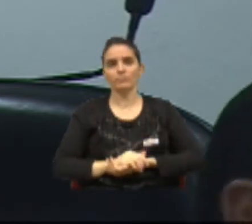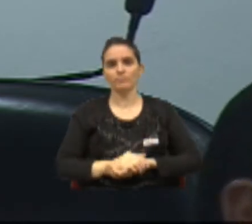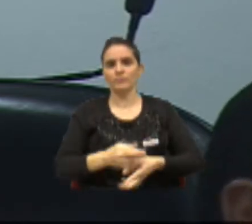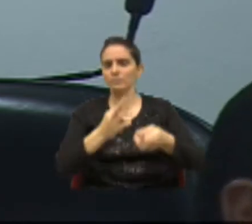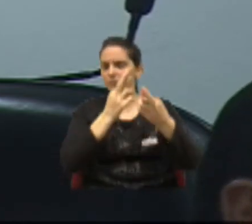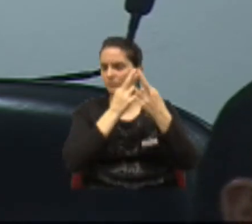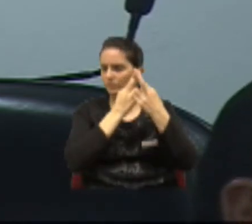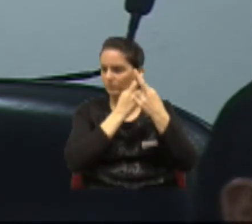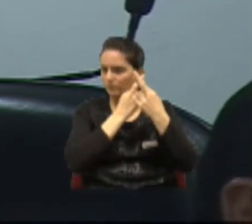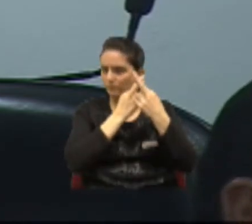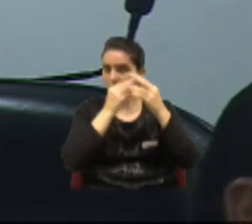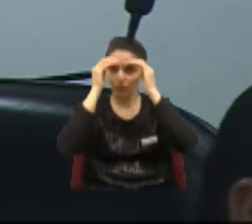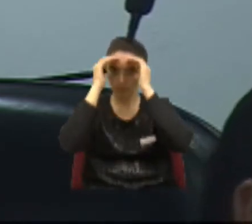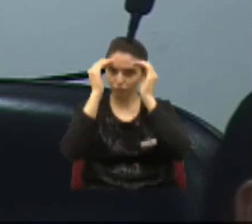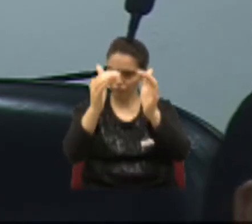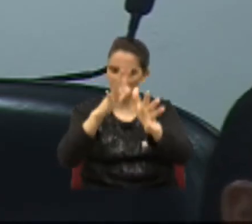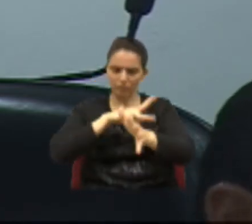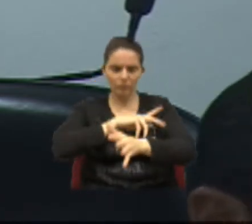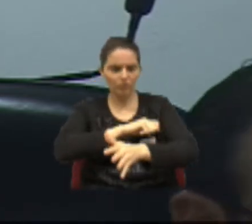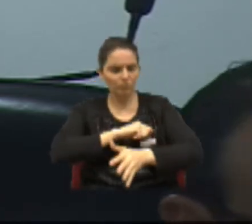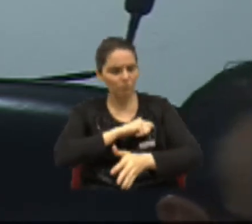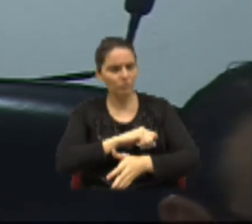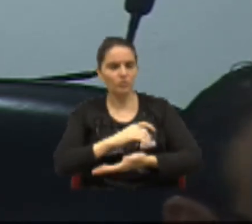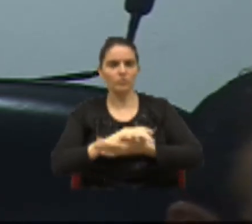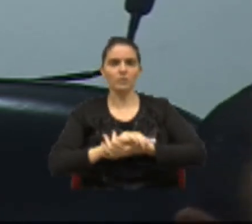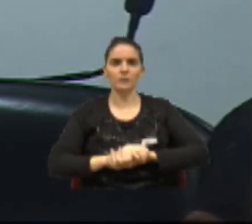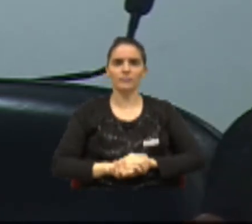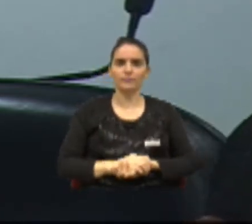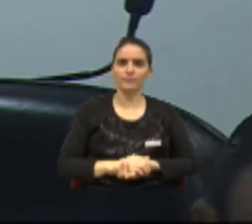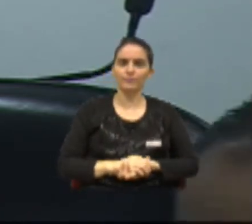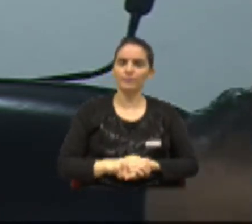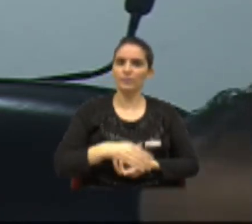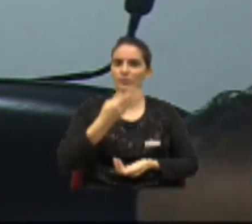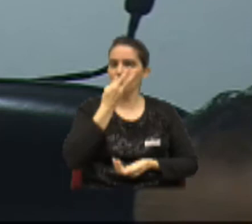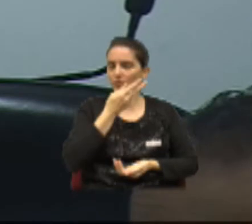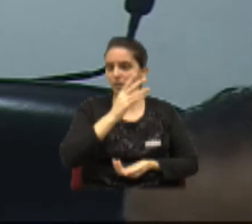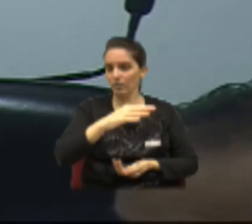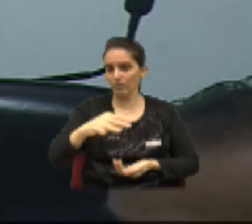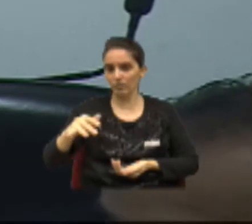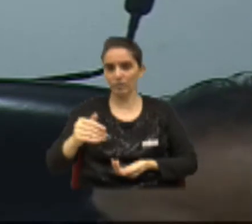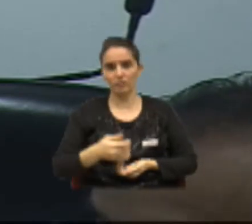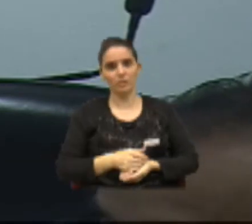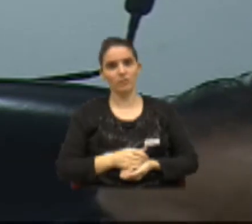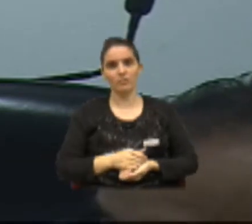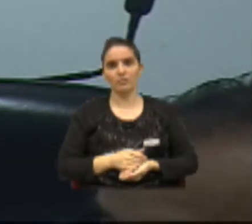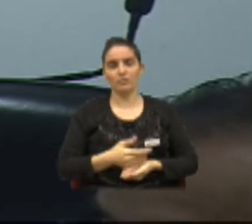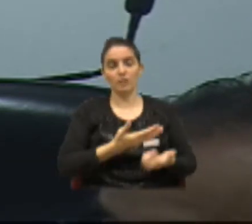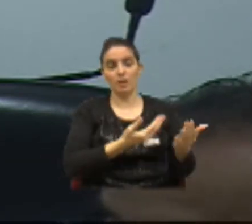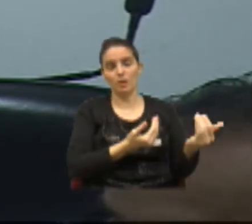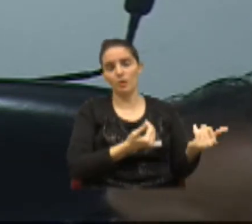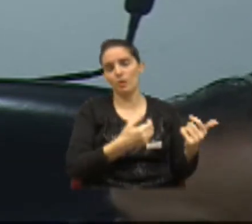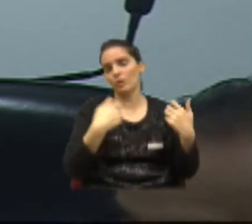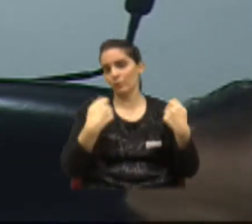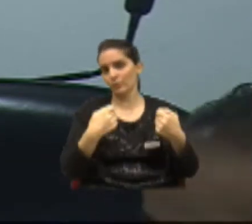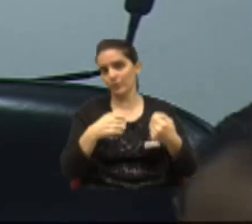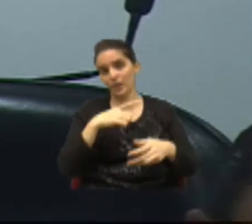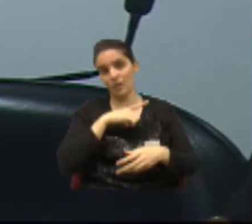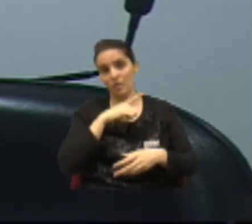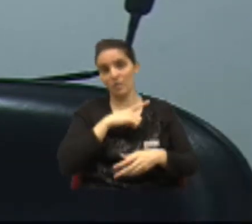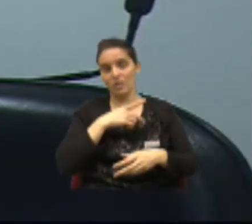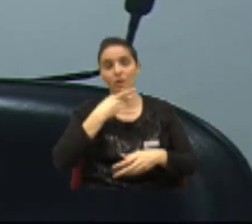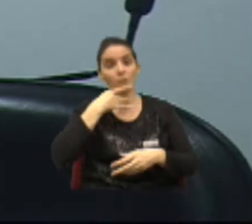o amor que a criança, o jovem deve nutrir pelos seus pais,